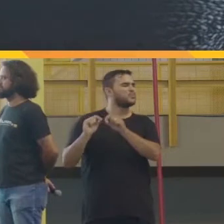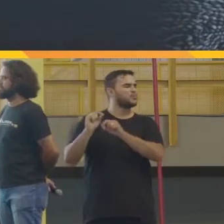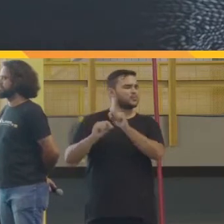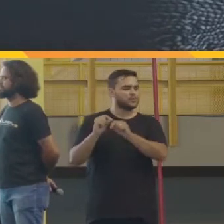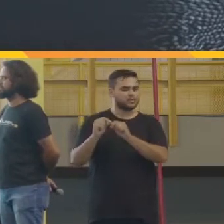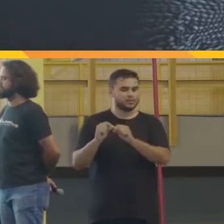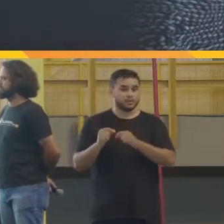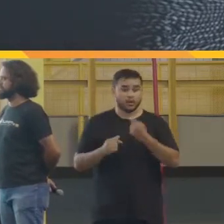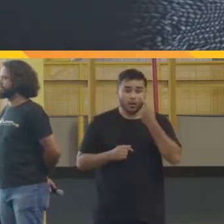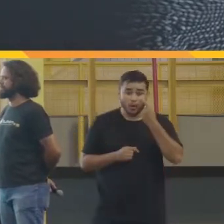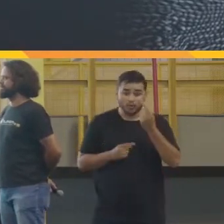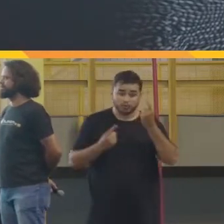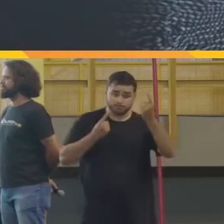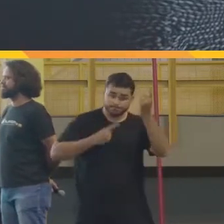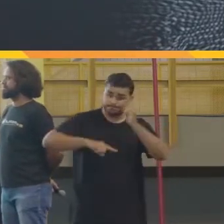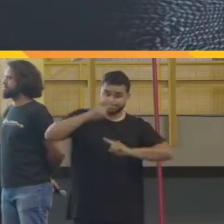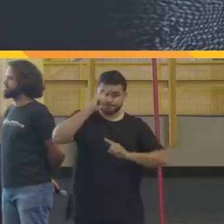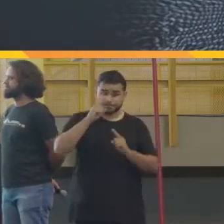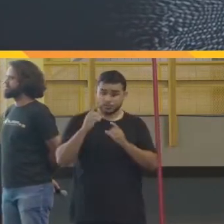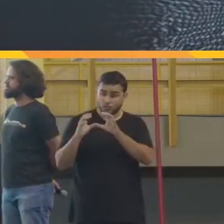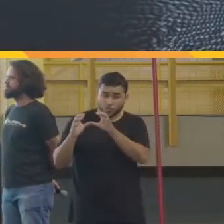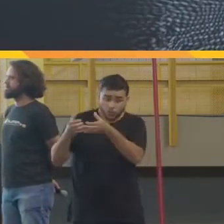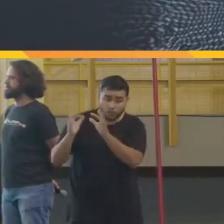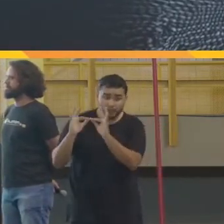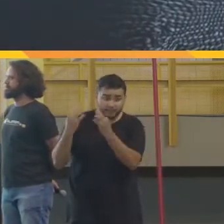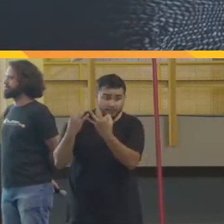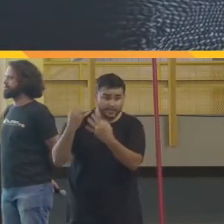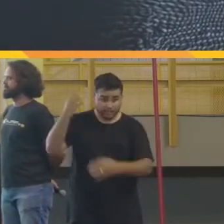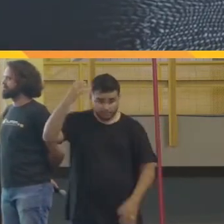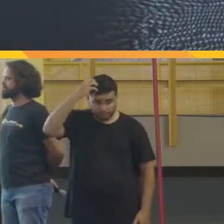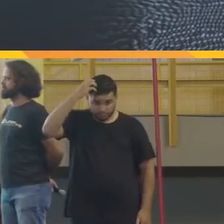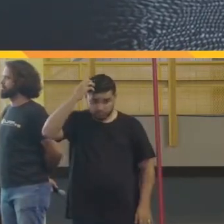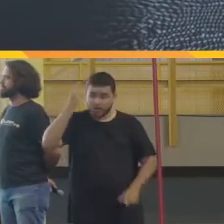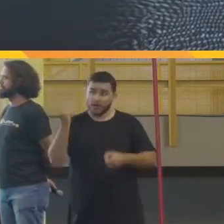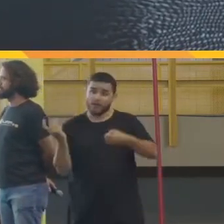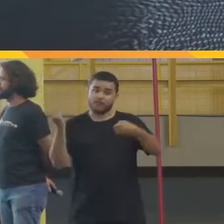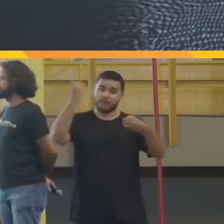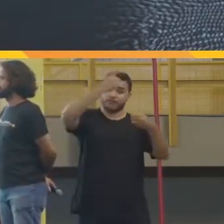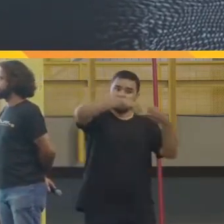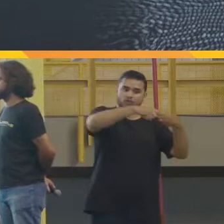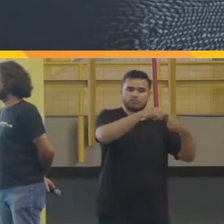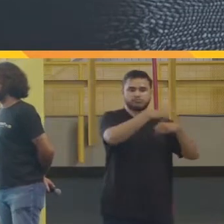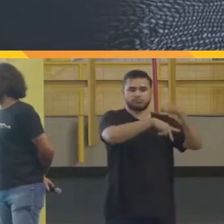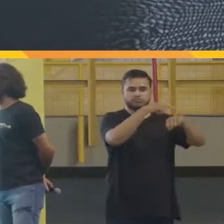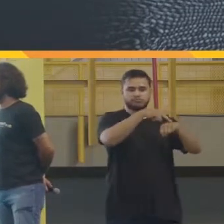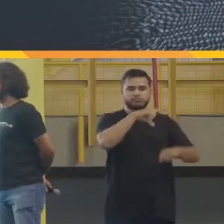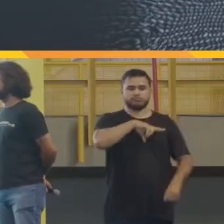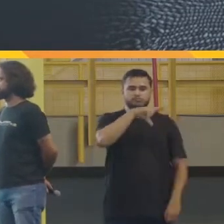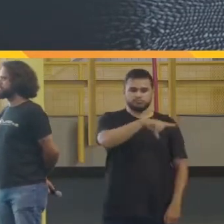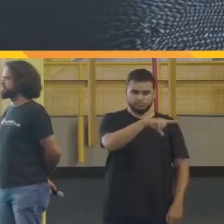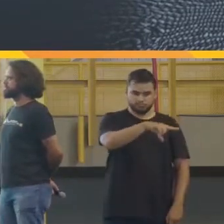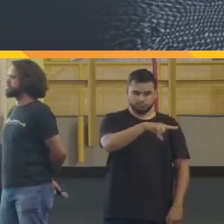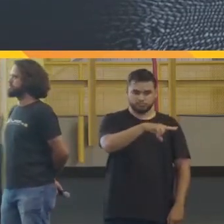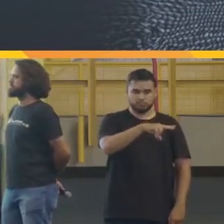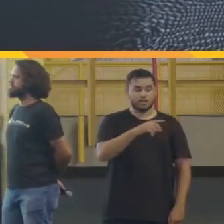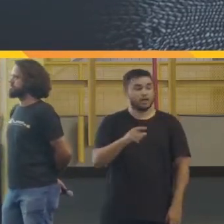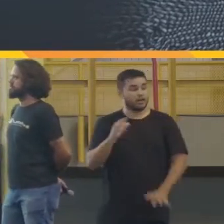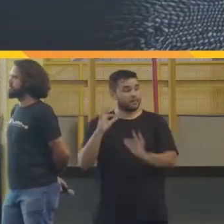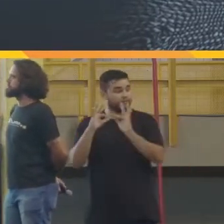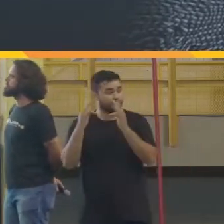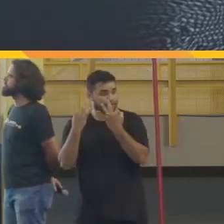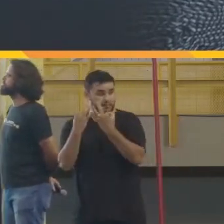levar a família real de volta, coloca isso. Ele leva a família real de volta para Portugal. Família real